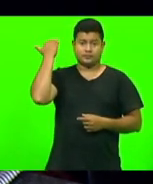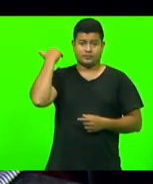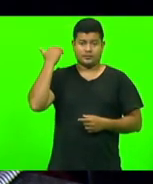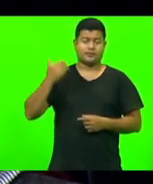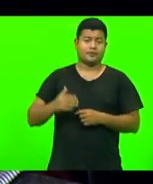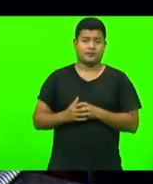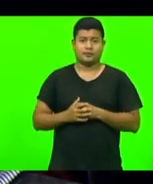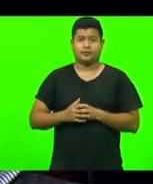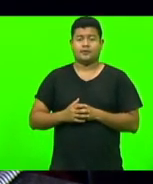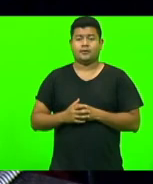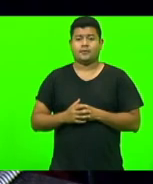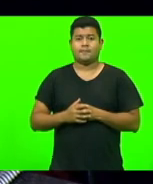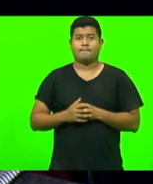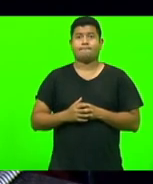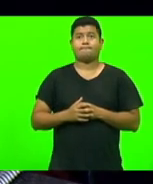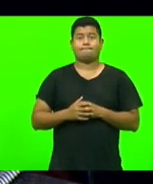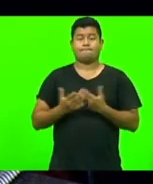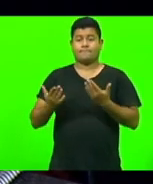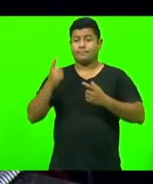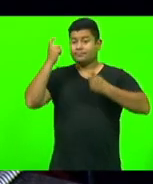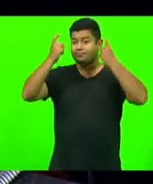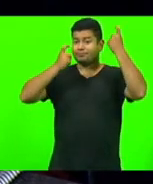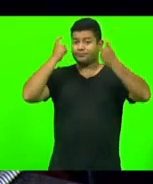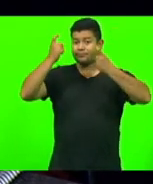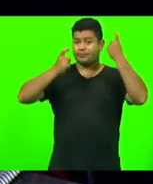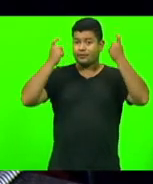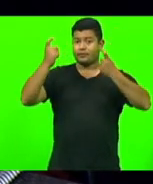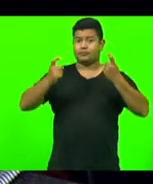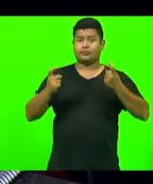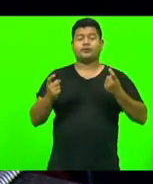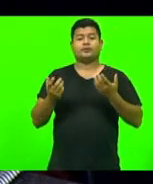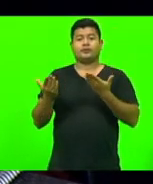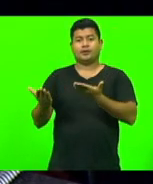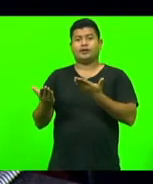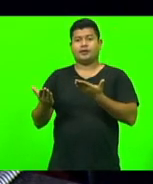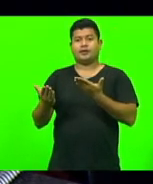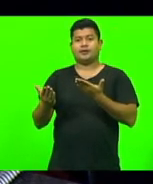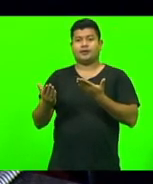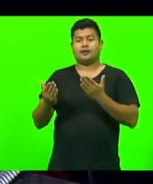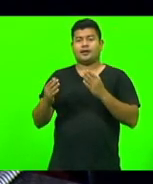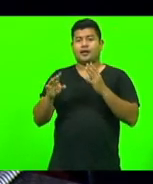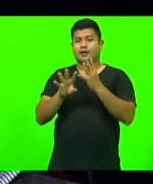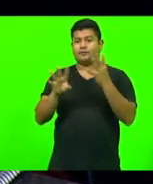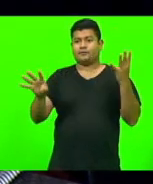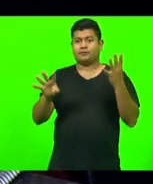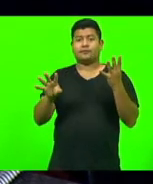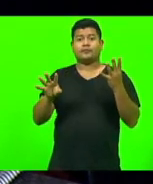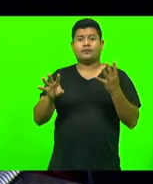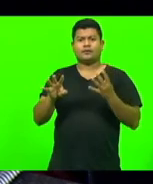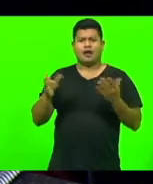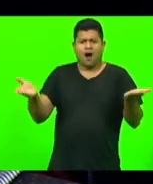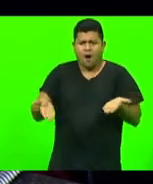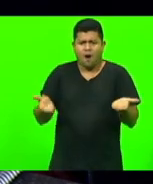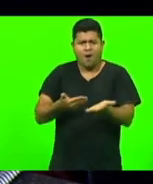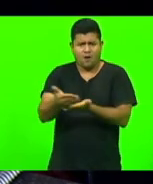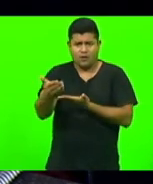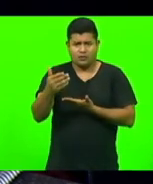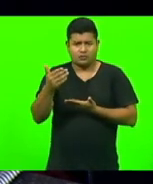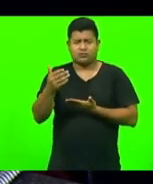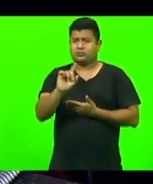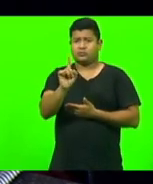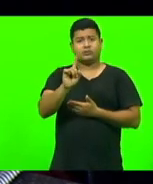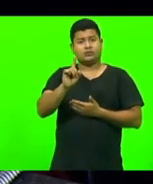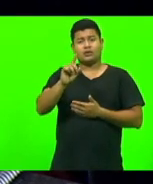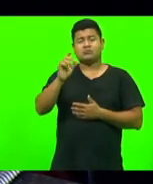da UVMOC. Essa preocupação da fila, ela é histórica, ela não é de agora. E não é só a questão